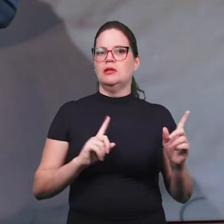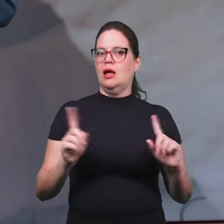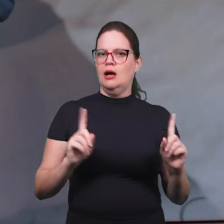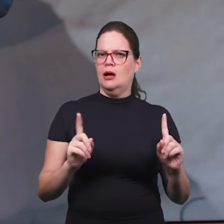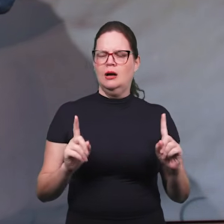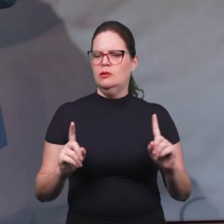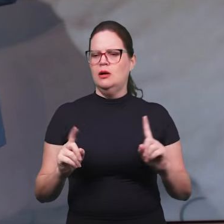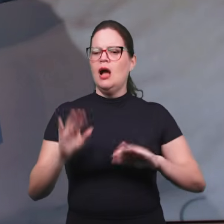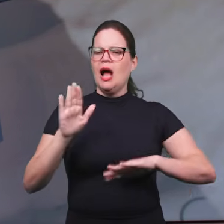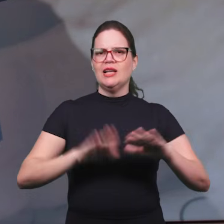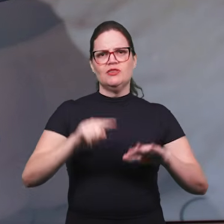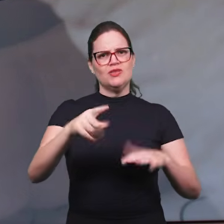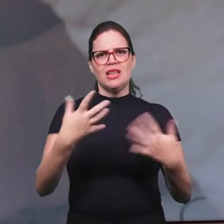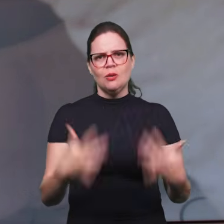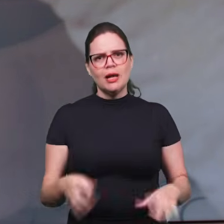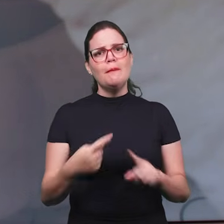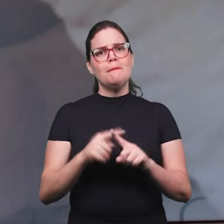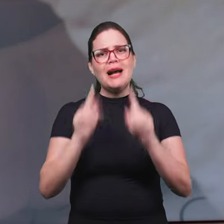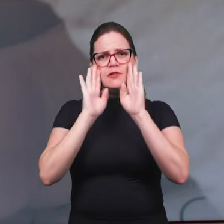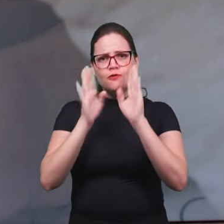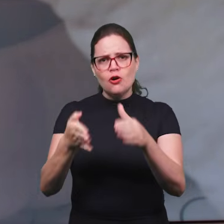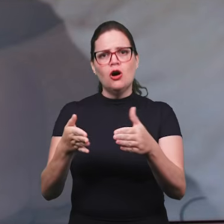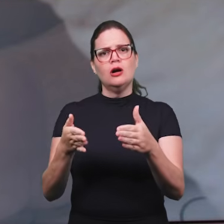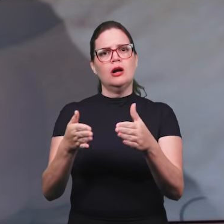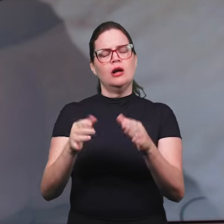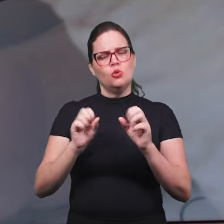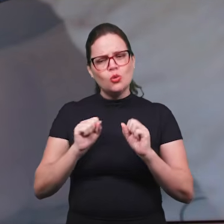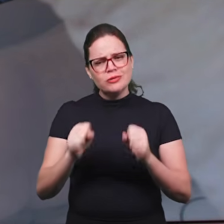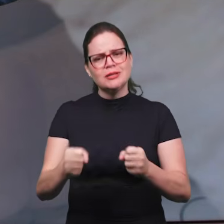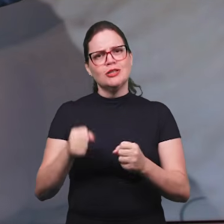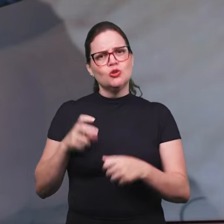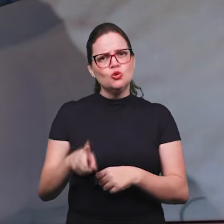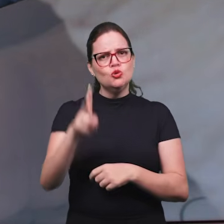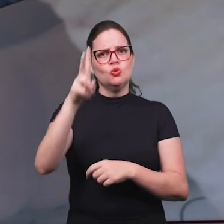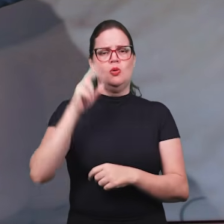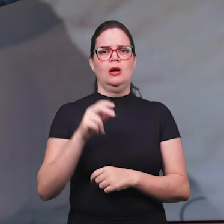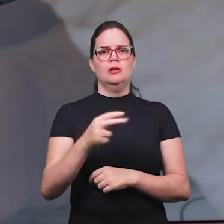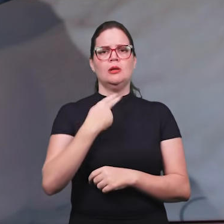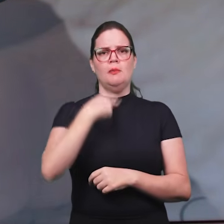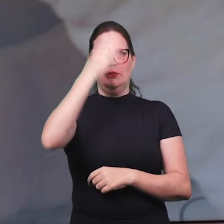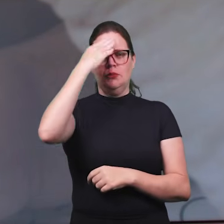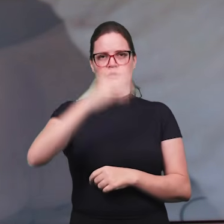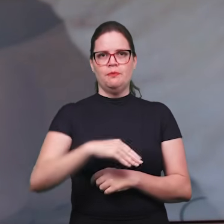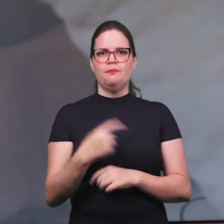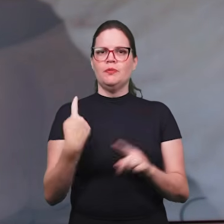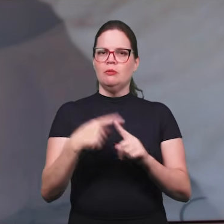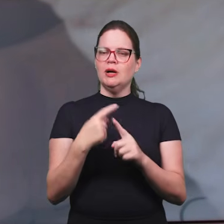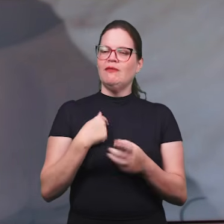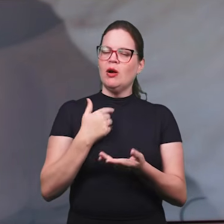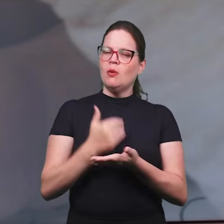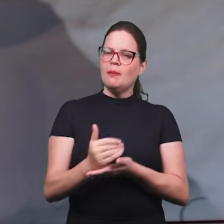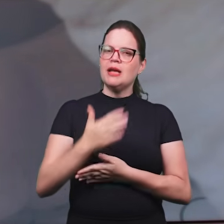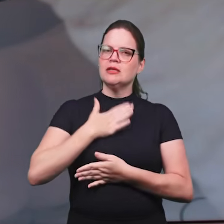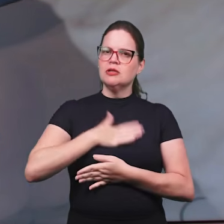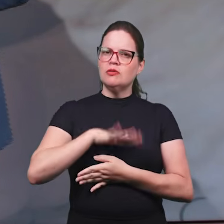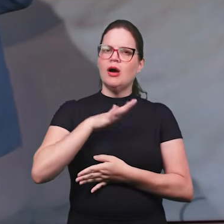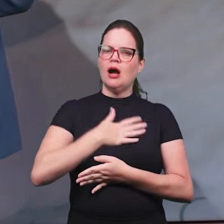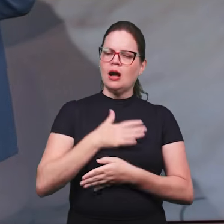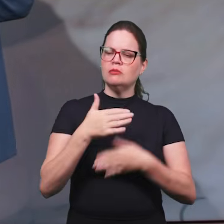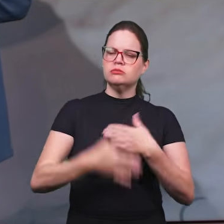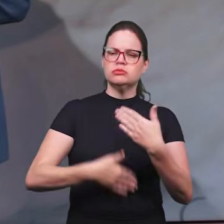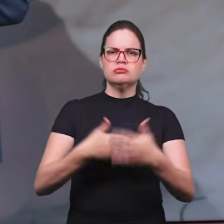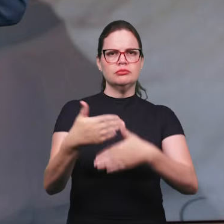na sua constância, tá? Olha só, vou começar devagar, com o objetivo de pegar ritmo